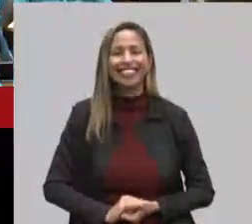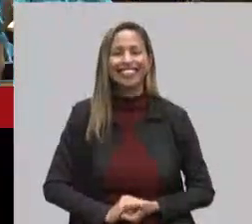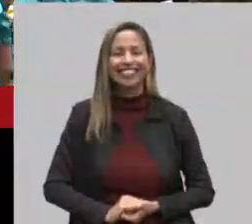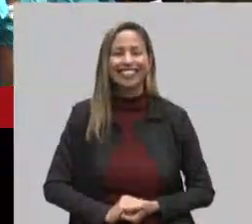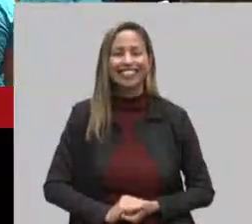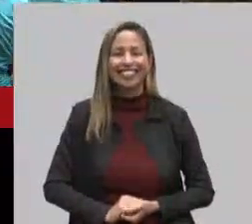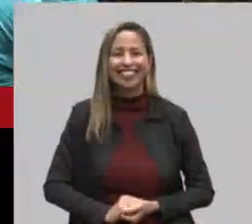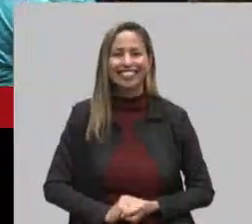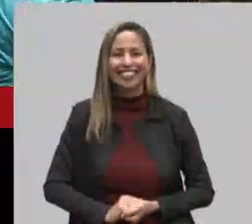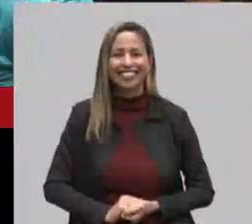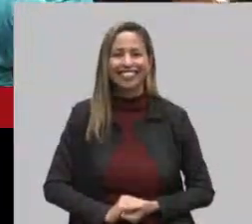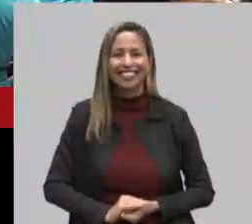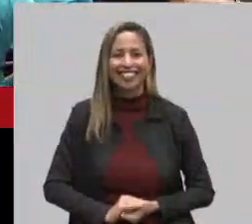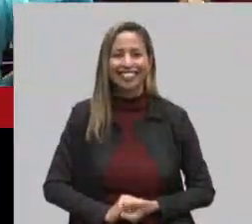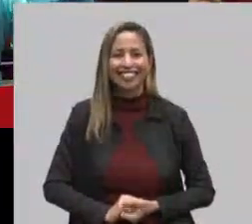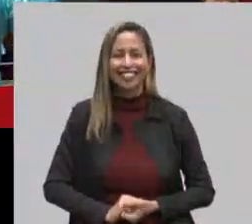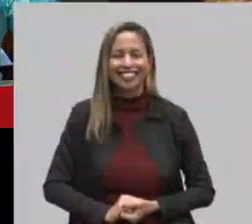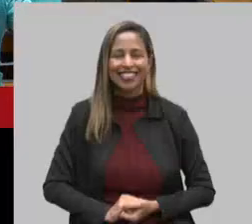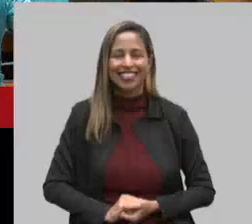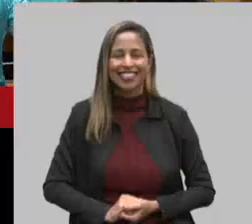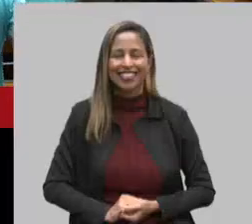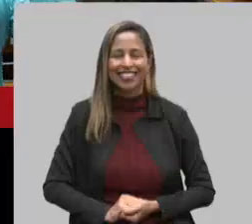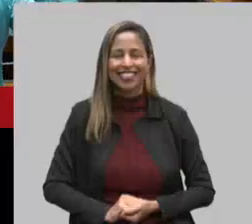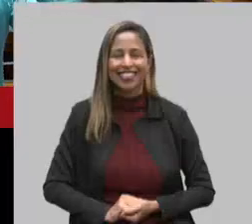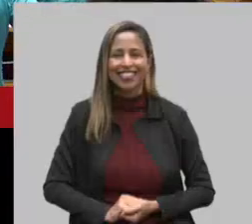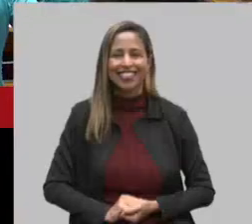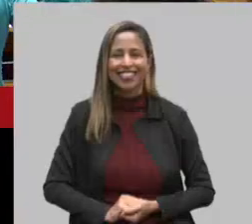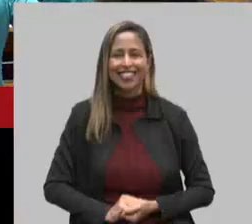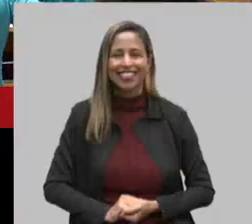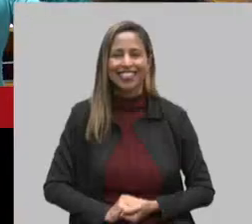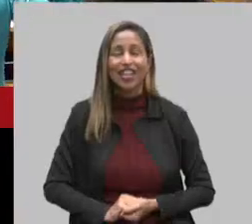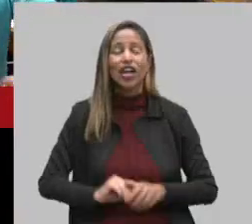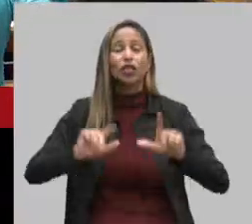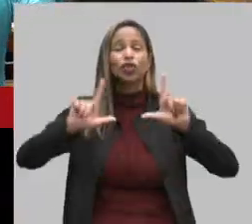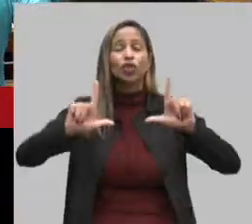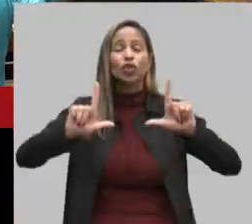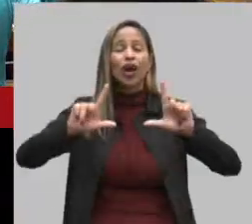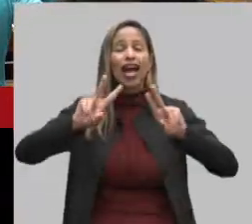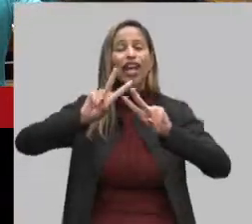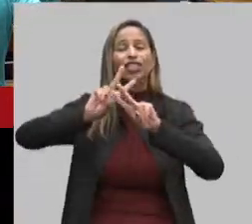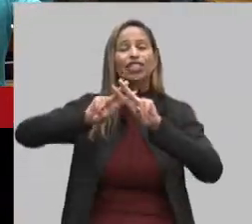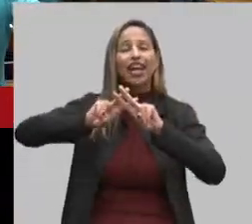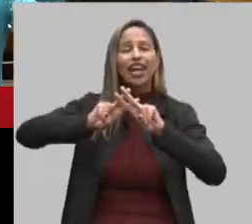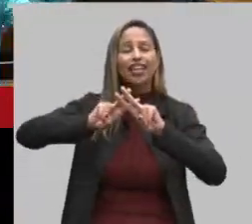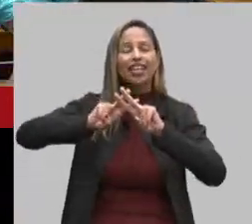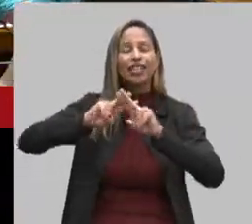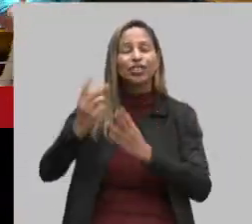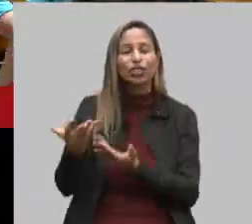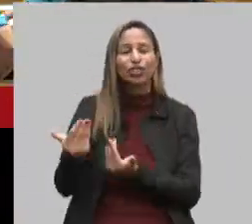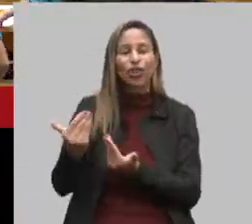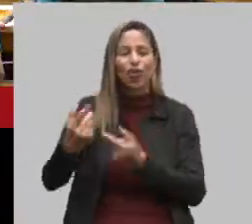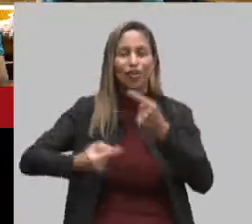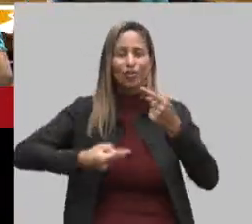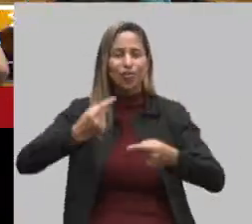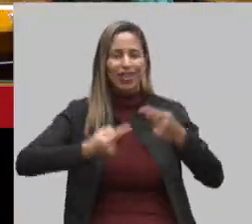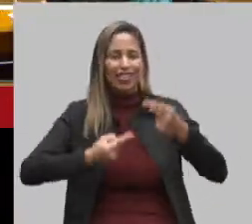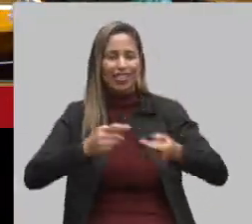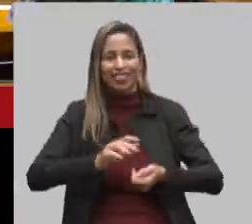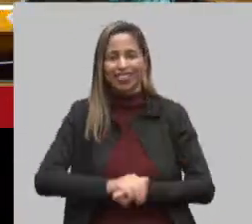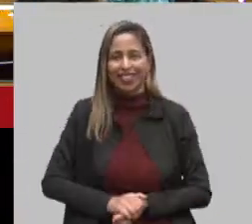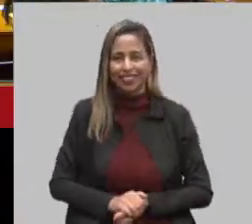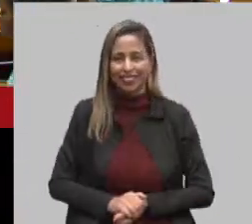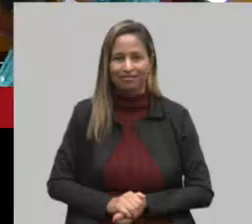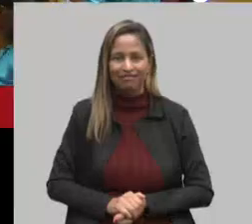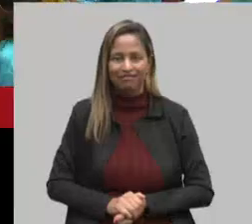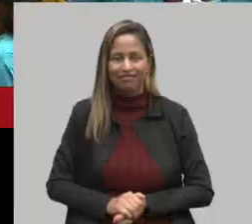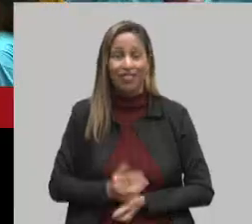pé mais jovens da política na mão # mais jov da política se posicionem